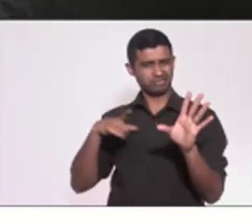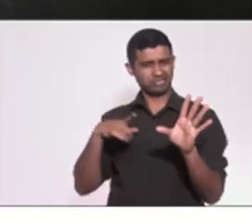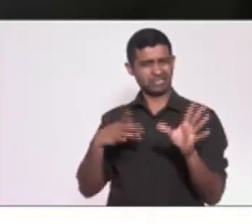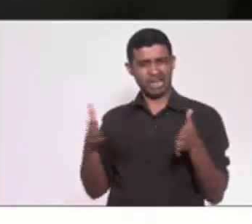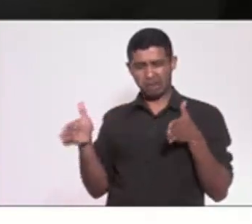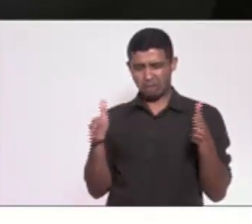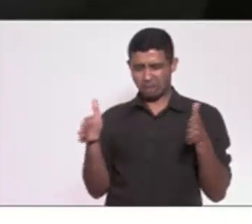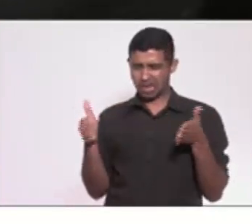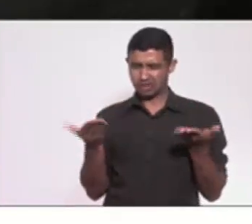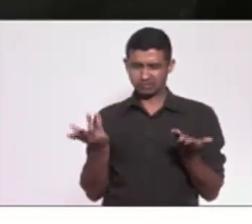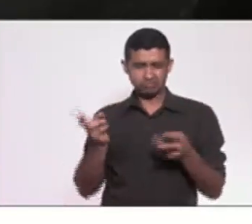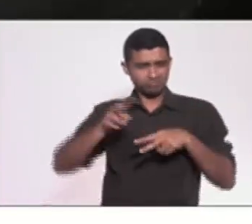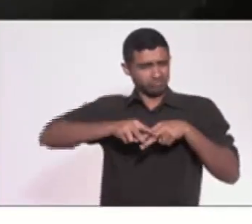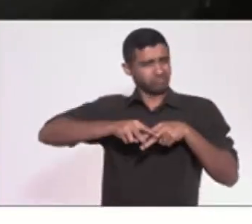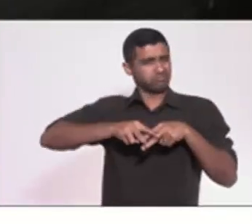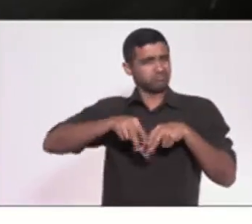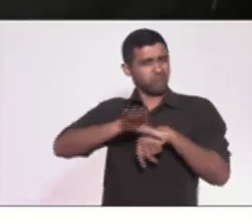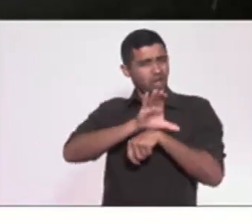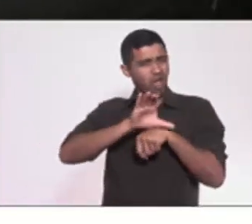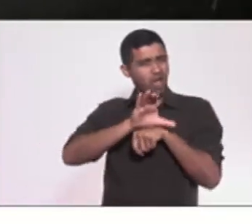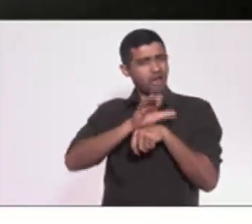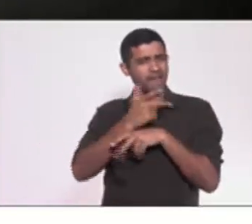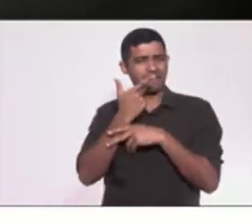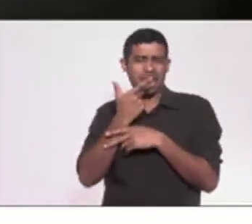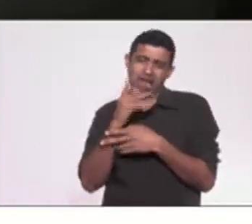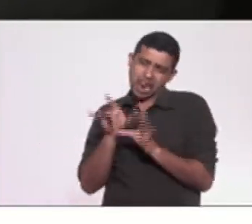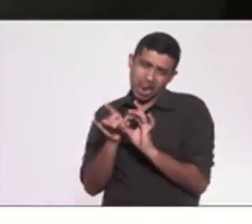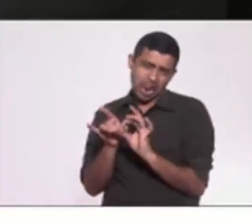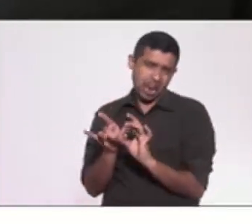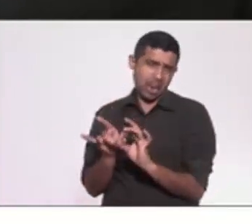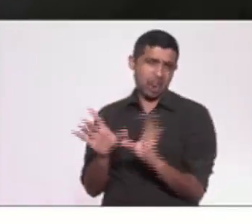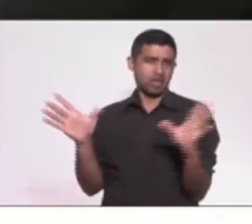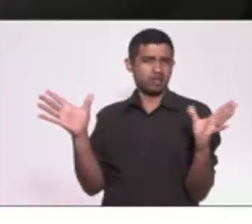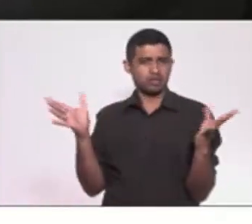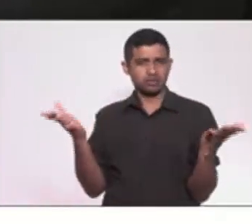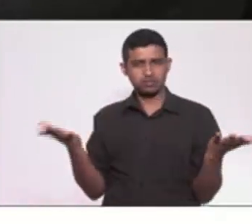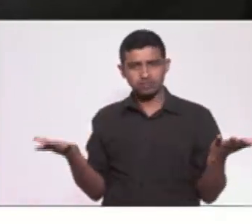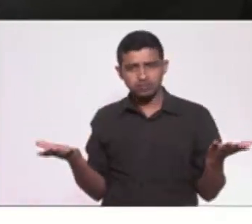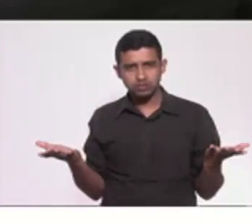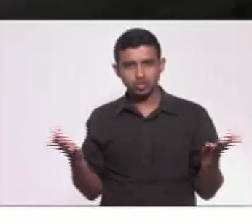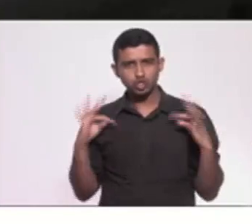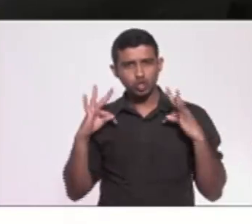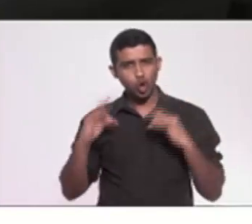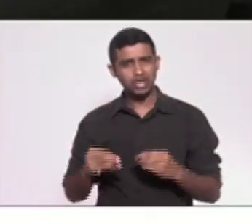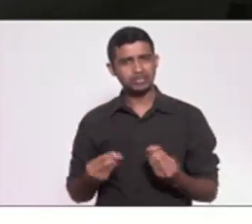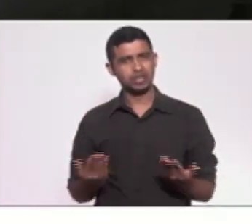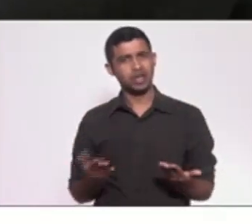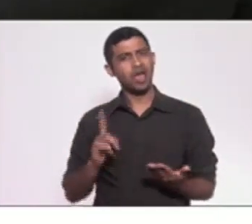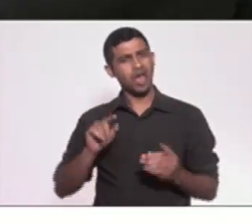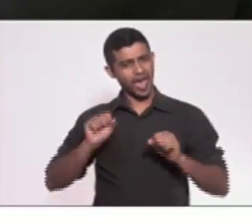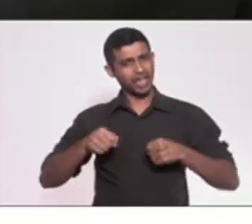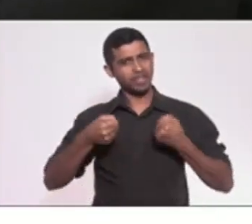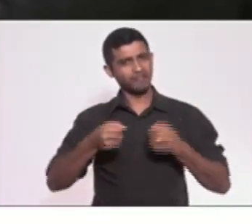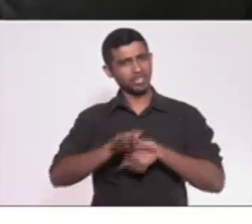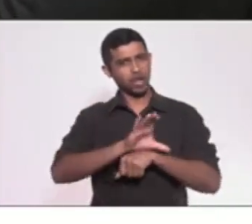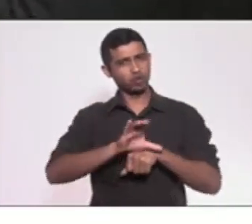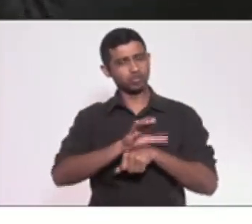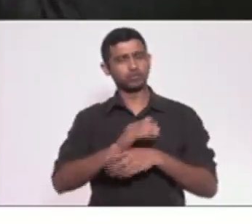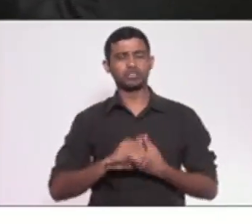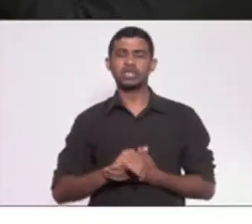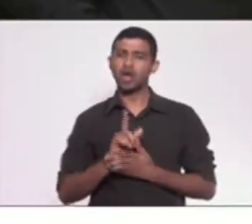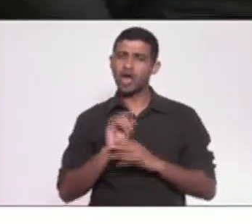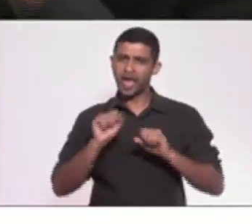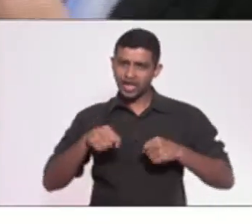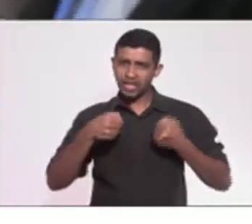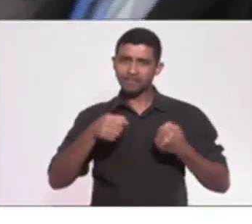impunidade, né? Mas de imunidade absoluta, é defender a Constituição, é defender